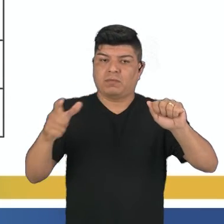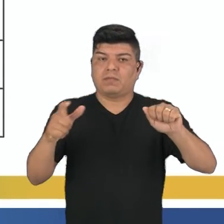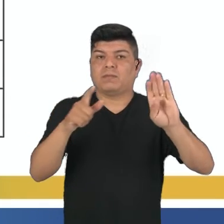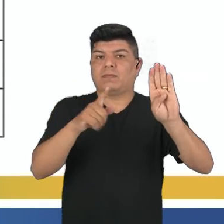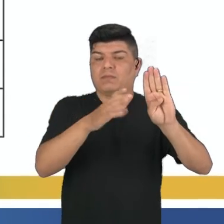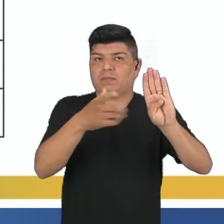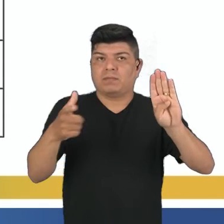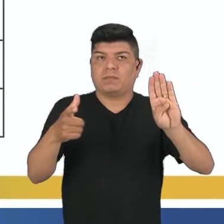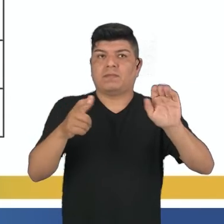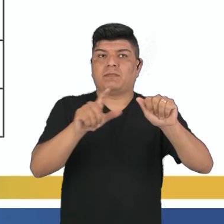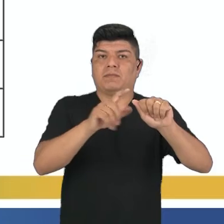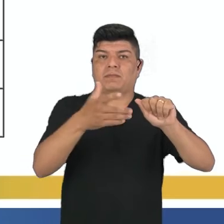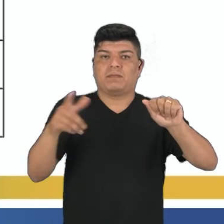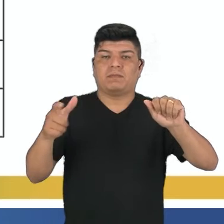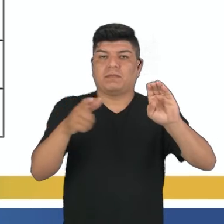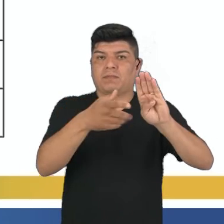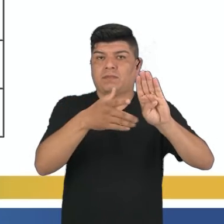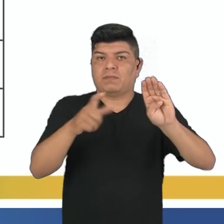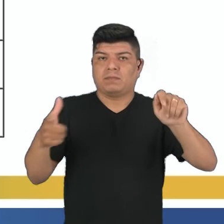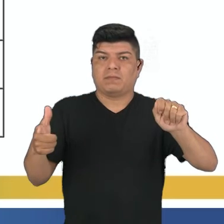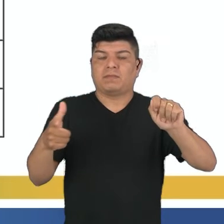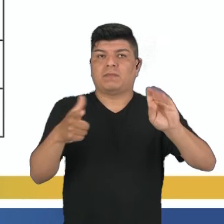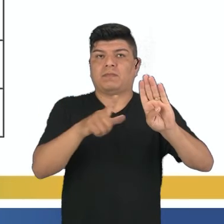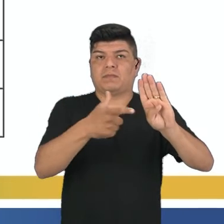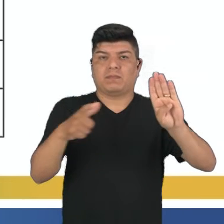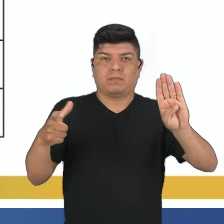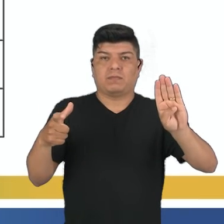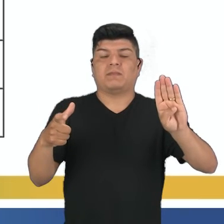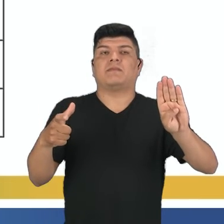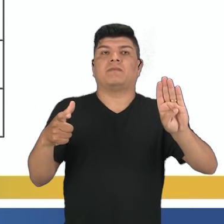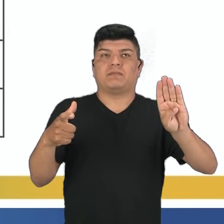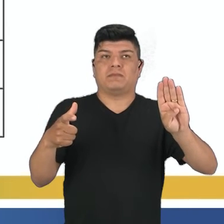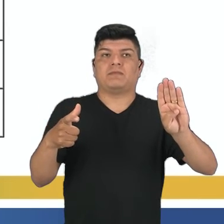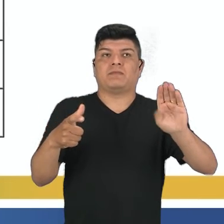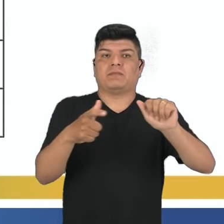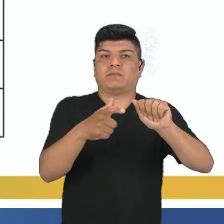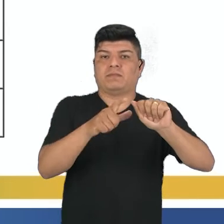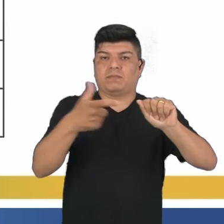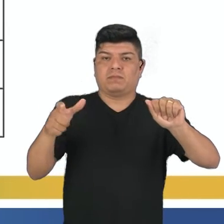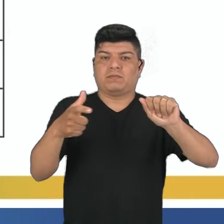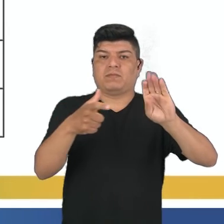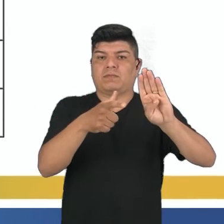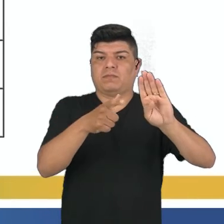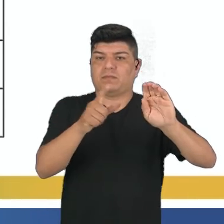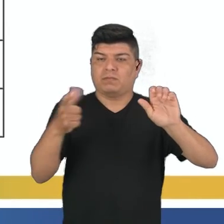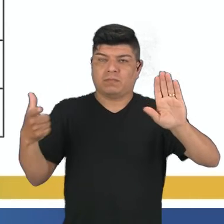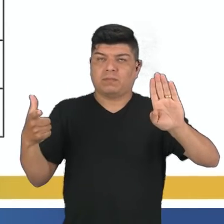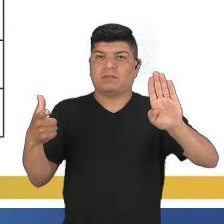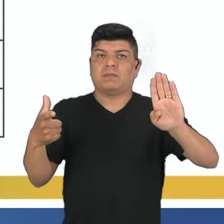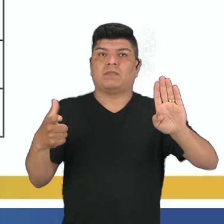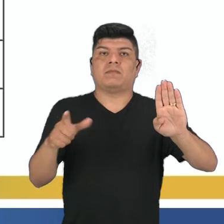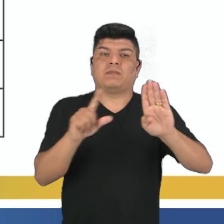azão-bezão, azão-bezinho, azinho-bezinho, azinho-bezão e azinho-bezinho.